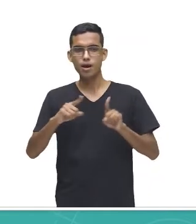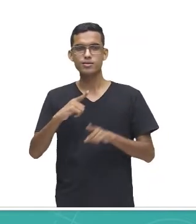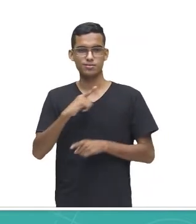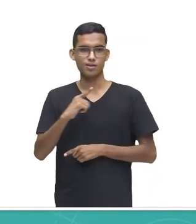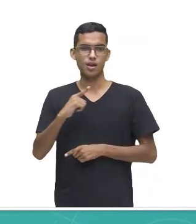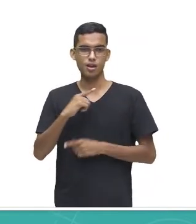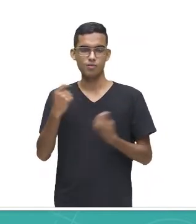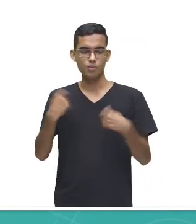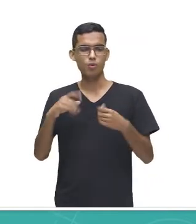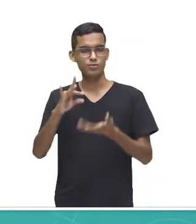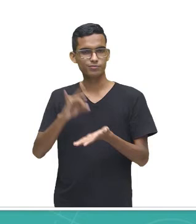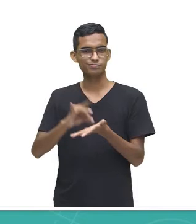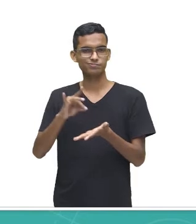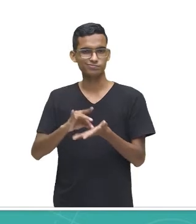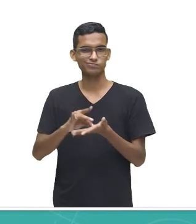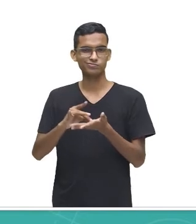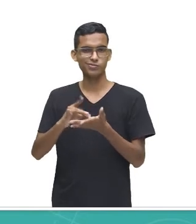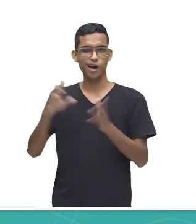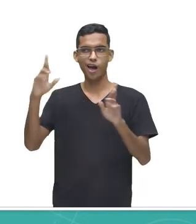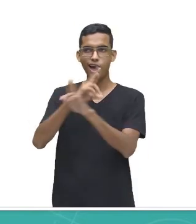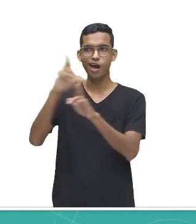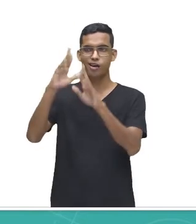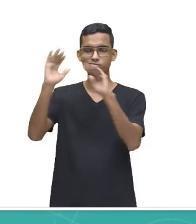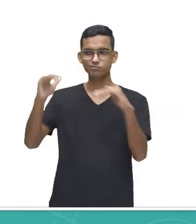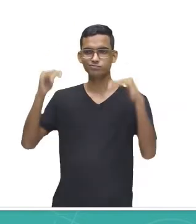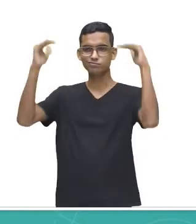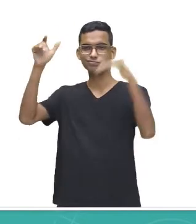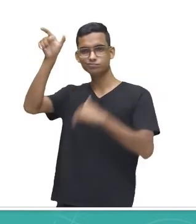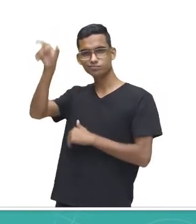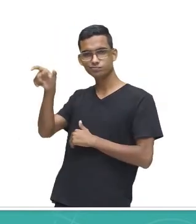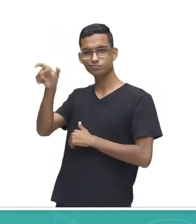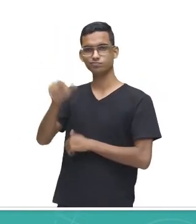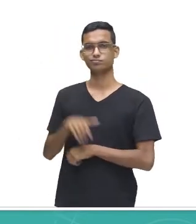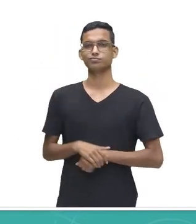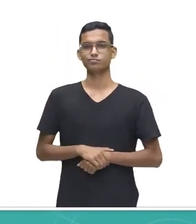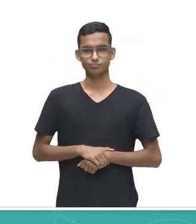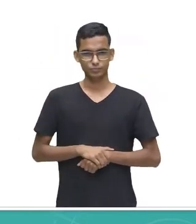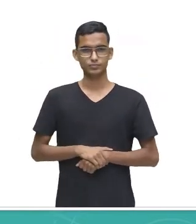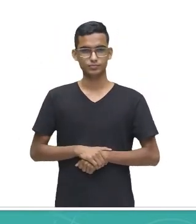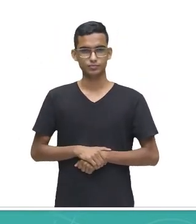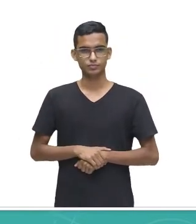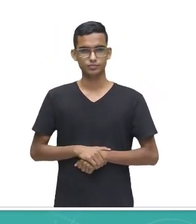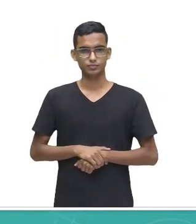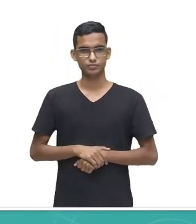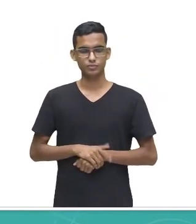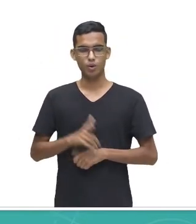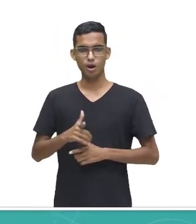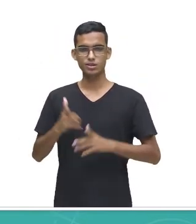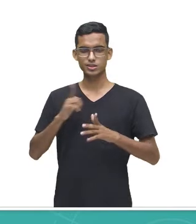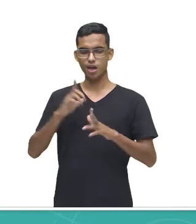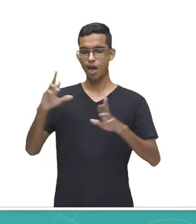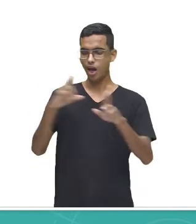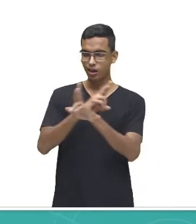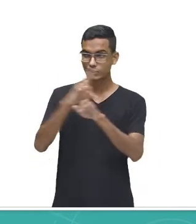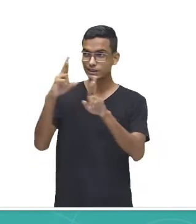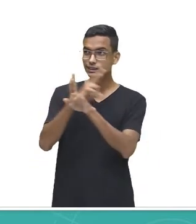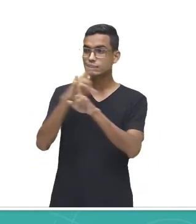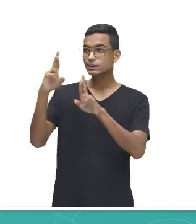natureza do ser humano é buscar este relacionamento com este